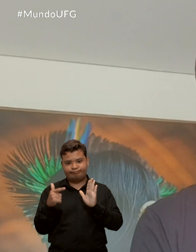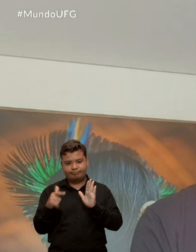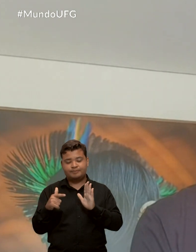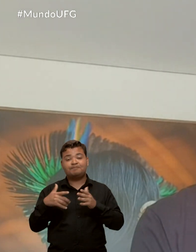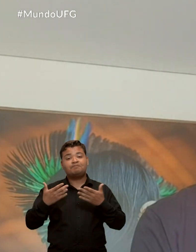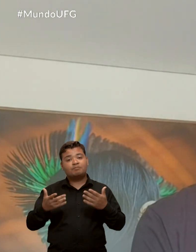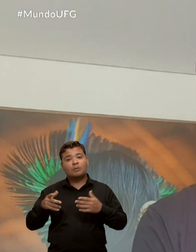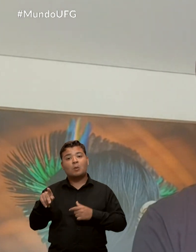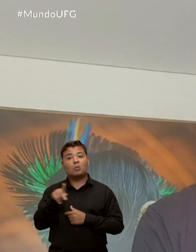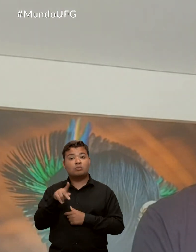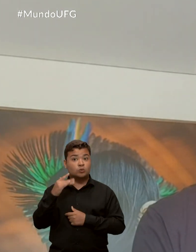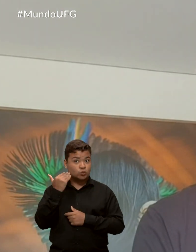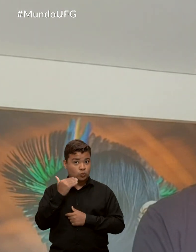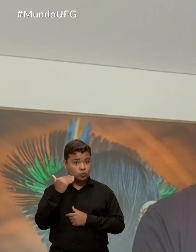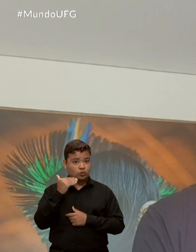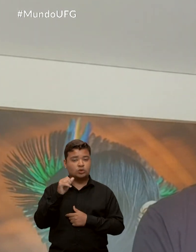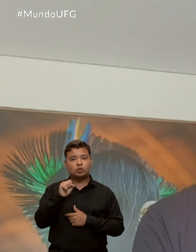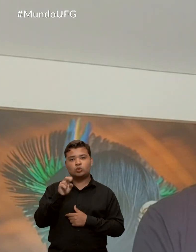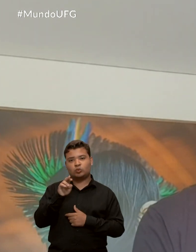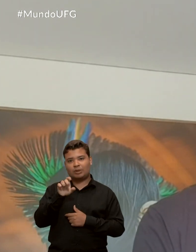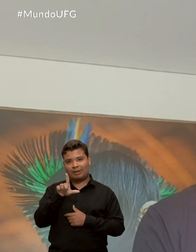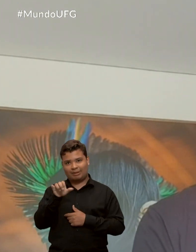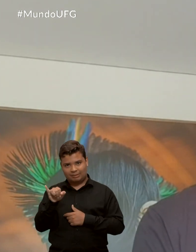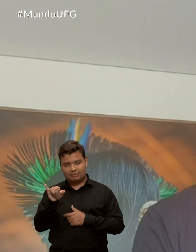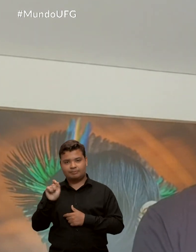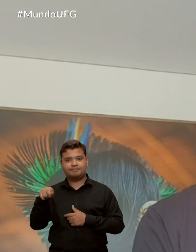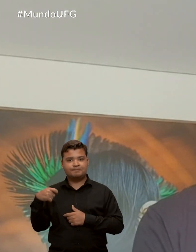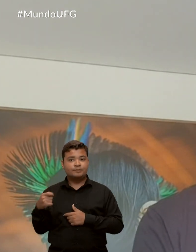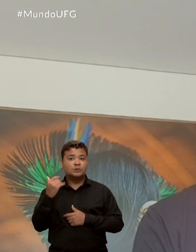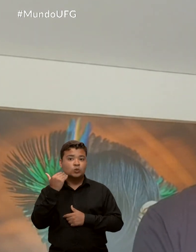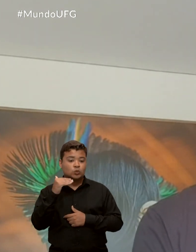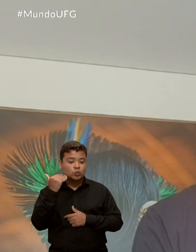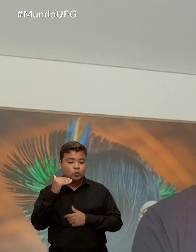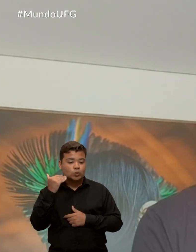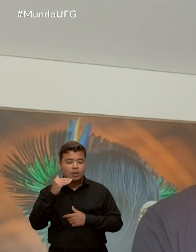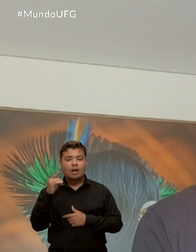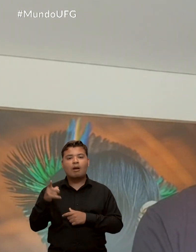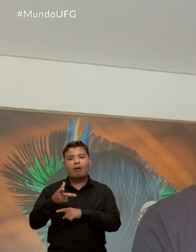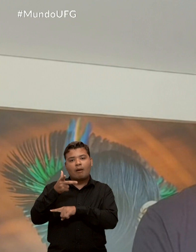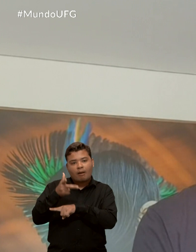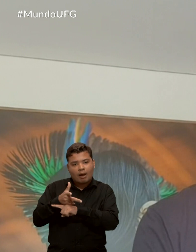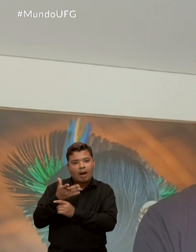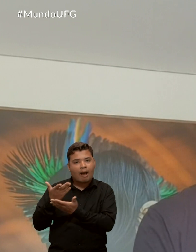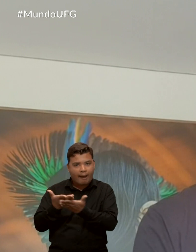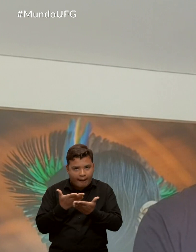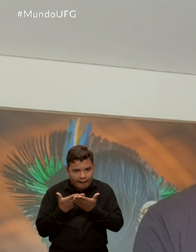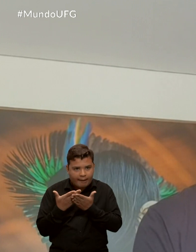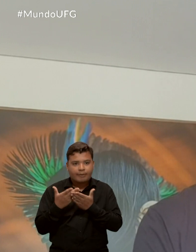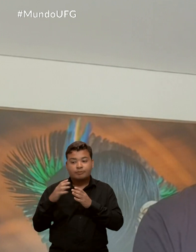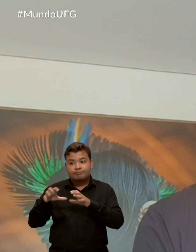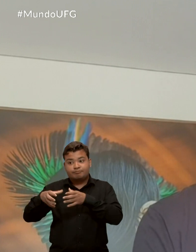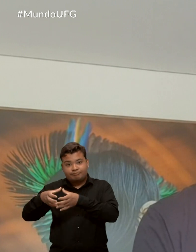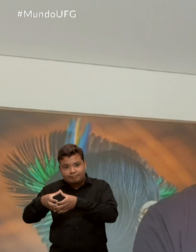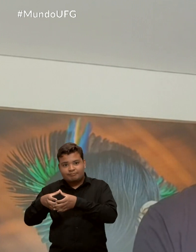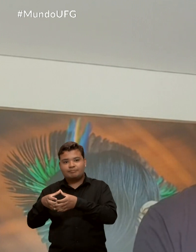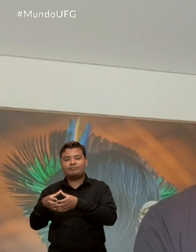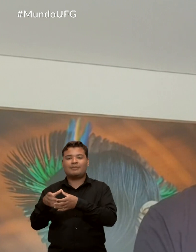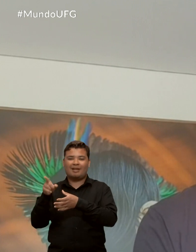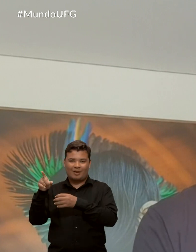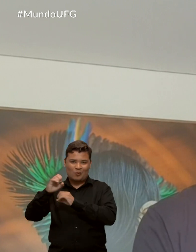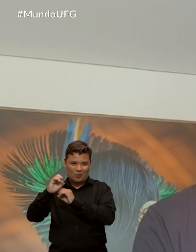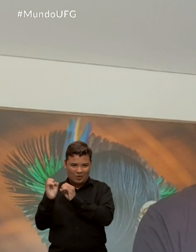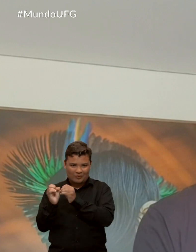professora Sueli, ela gravou essas aulas através junto com o pessoal da UFG, né, e